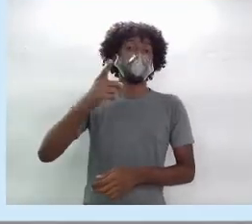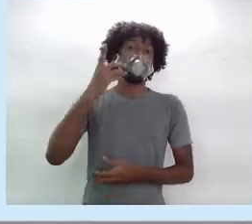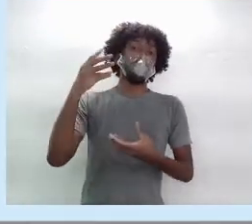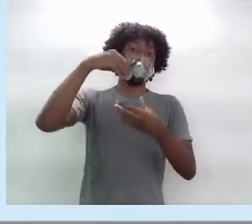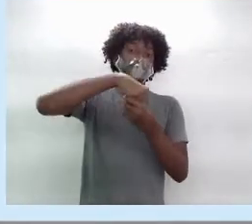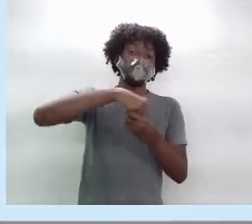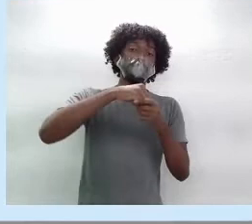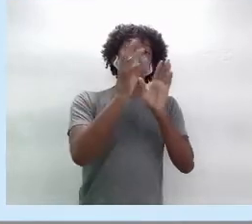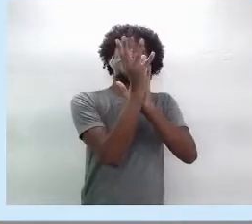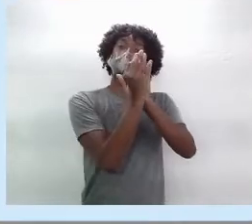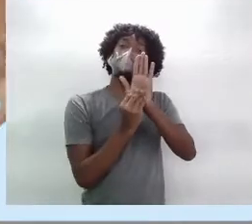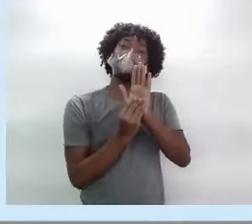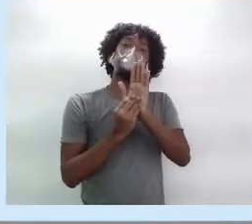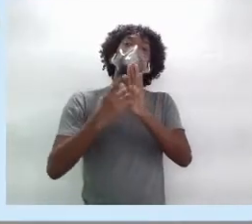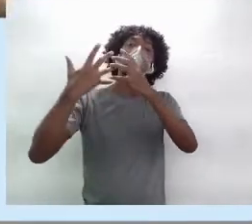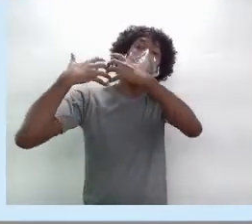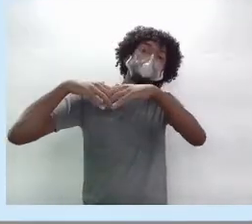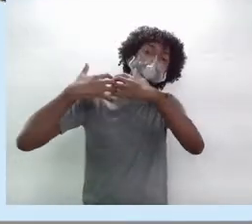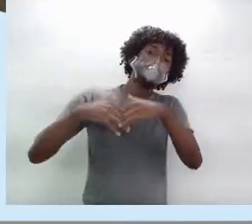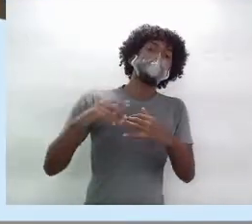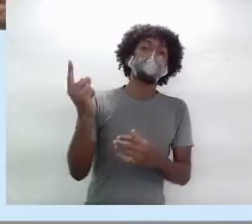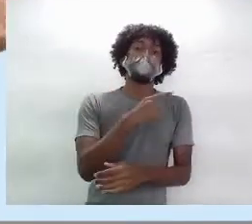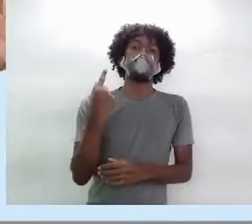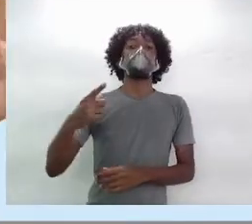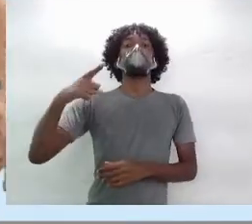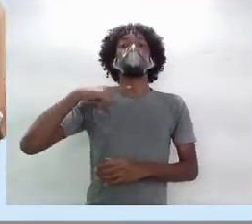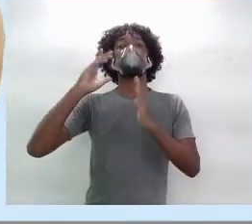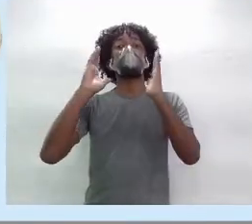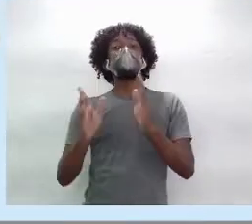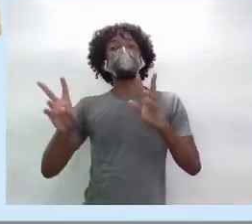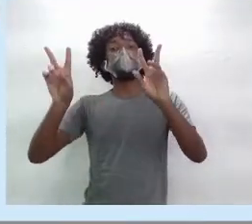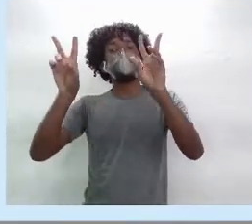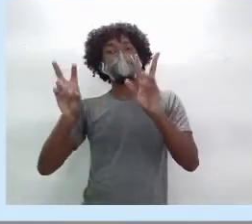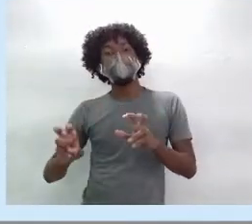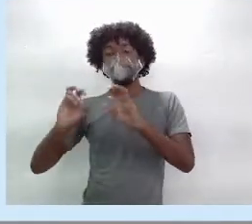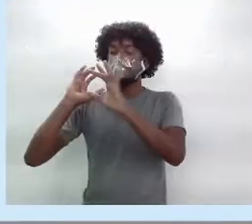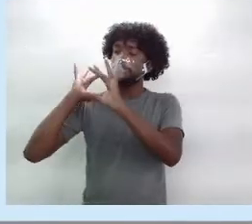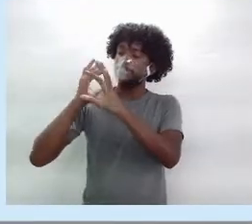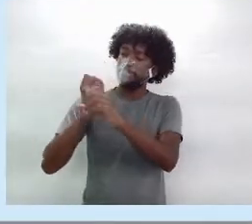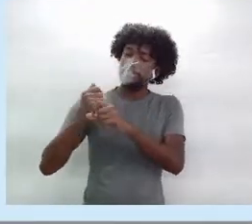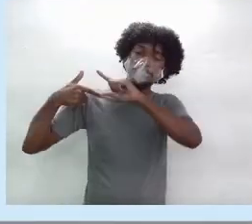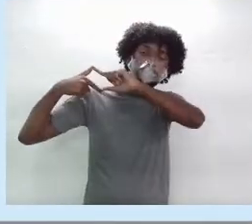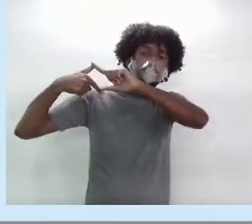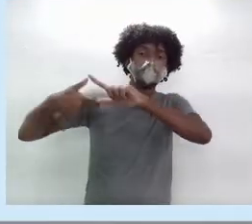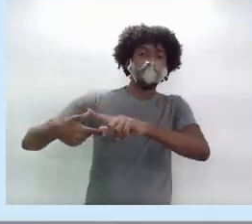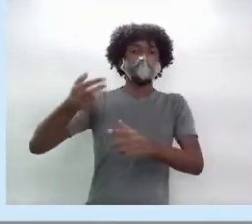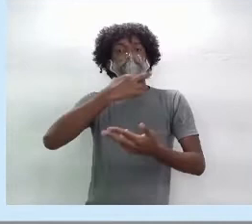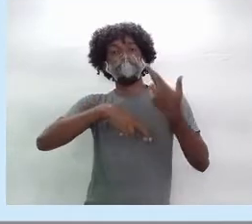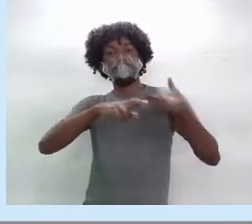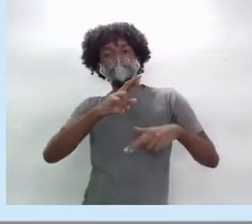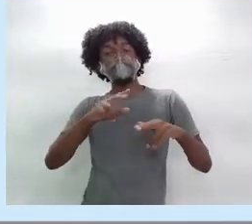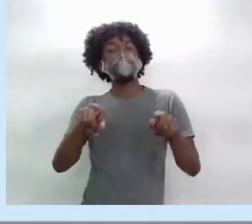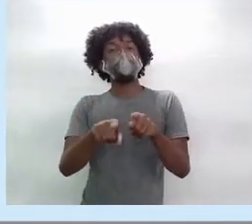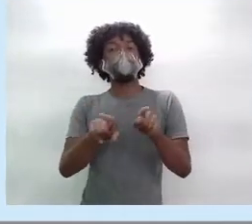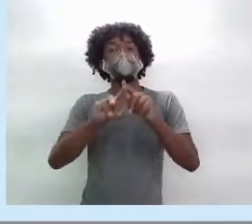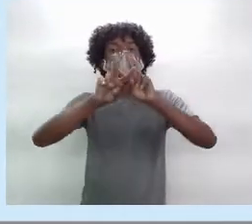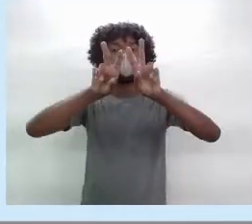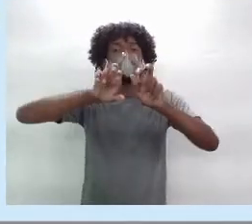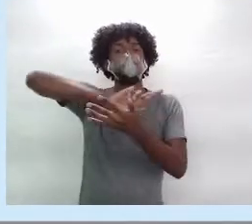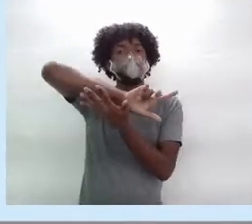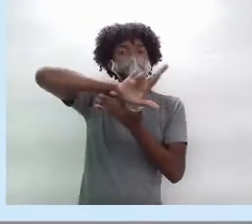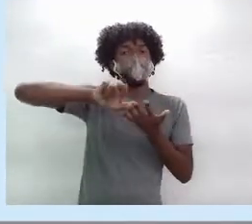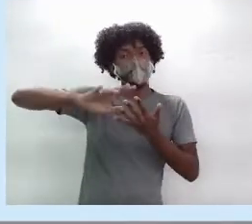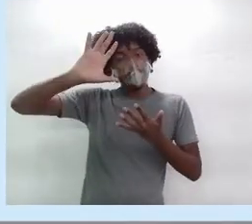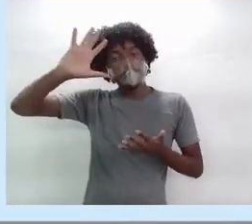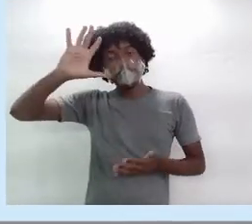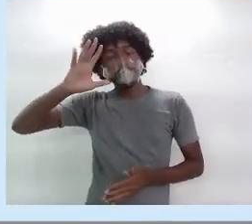reflexão que nós tivemos sobre as tradições religiosas, as filosofias de vida, a pluralidade,